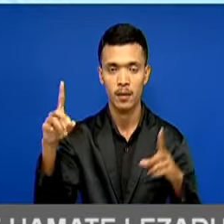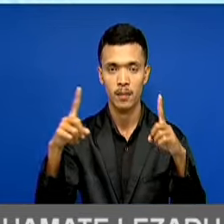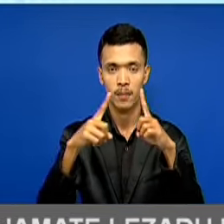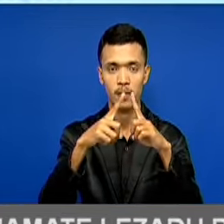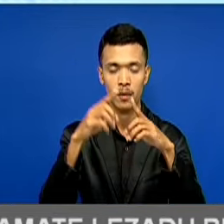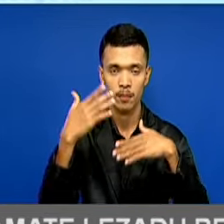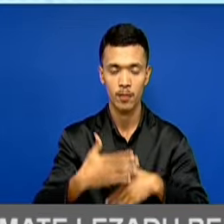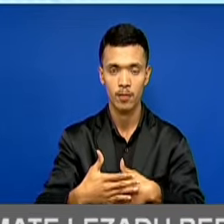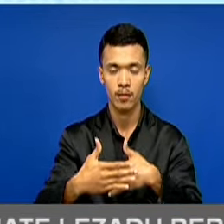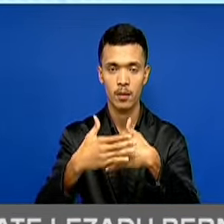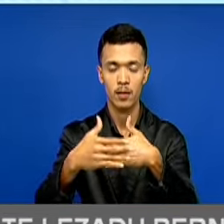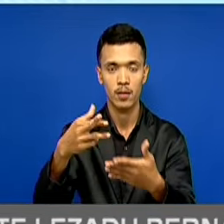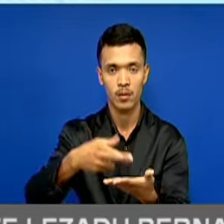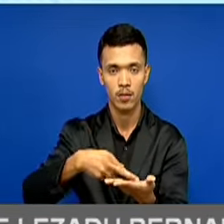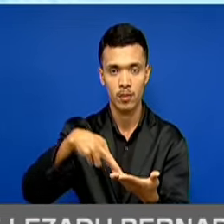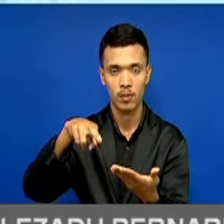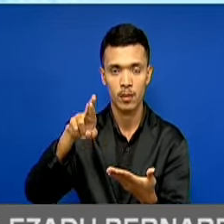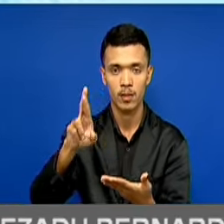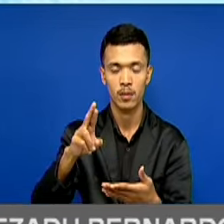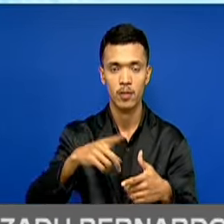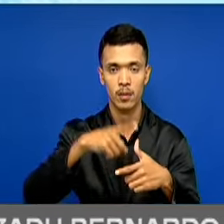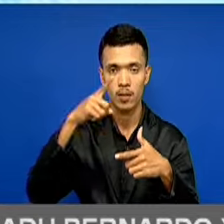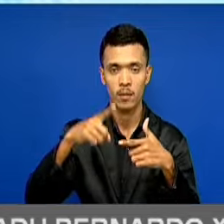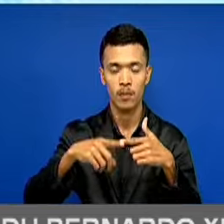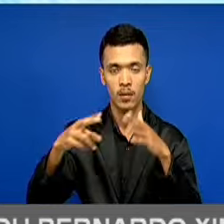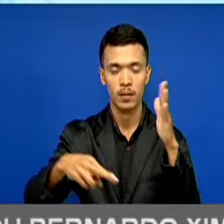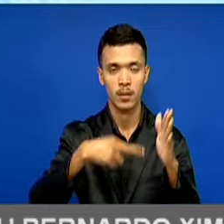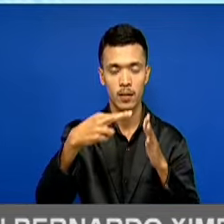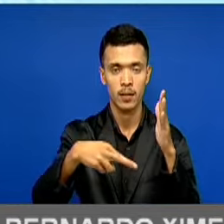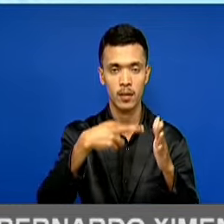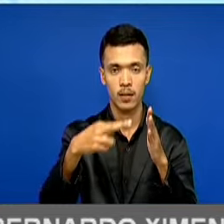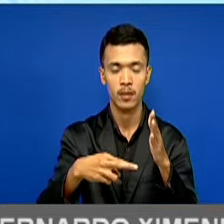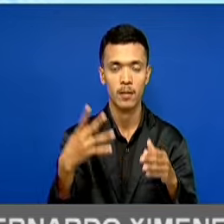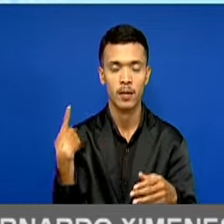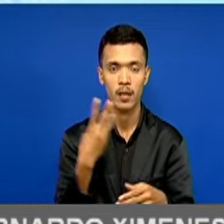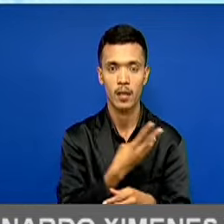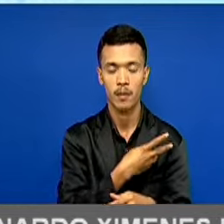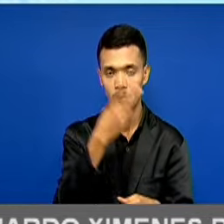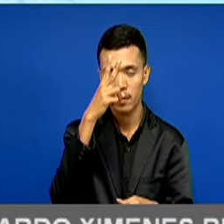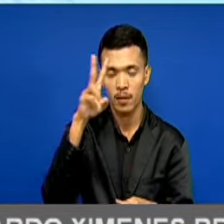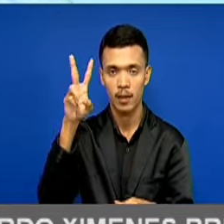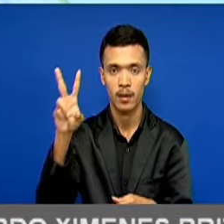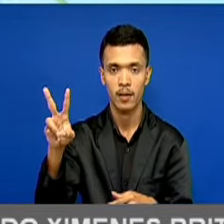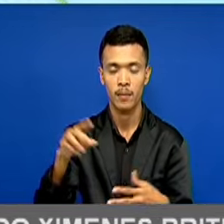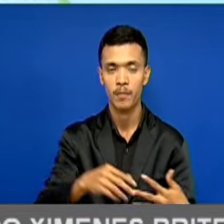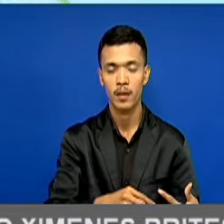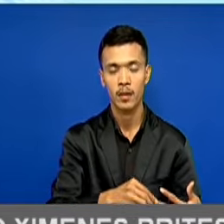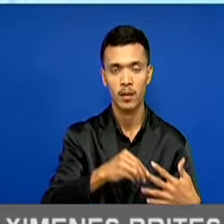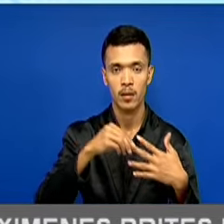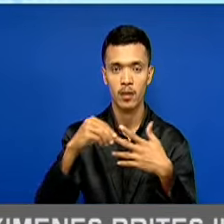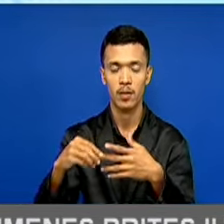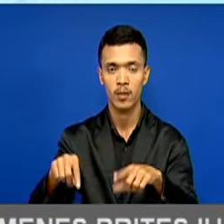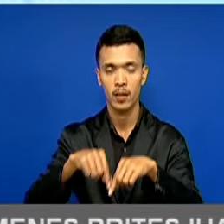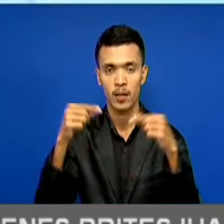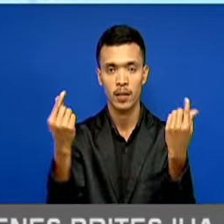itene processo acreditação leliu ba critérios nebe atu ami verifica leliu si ami